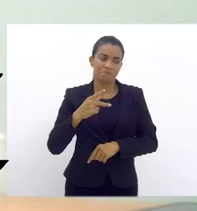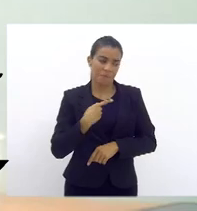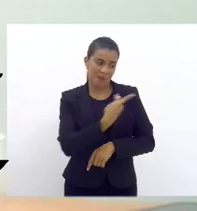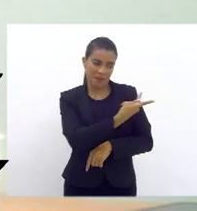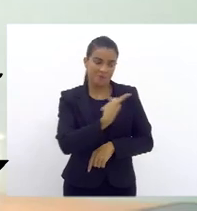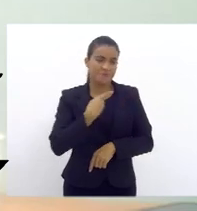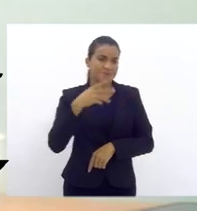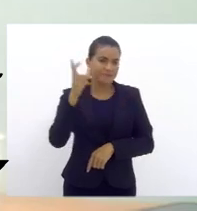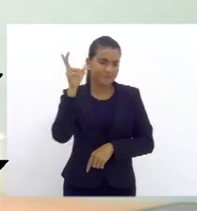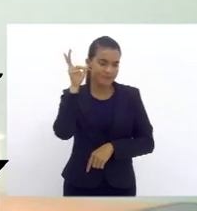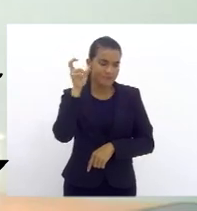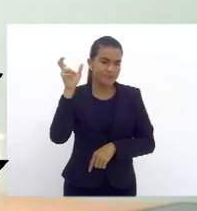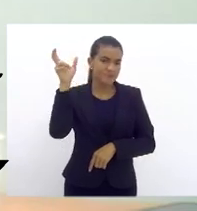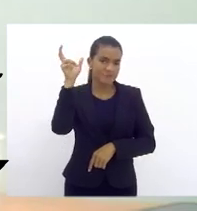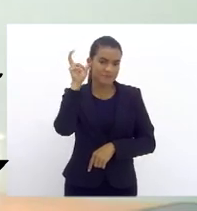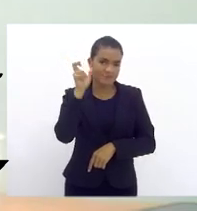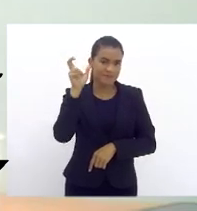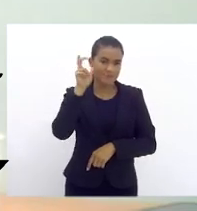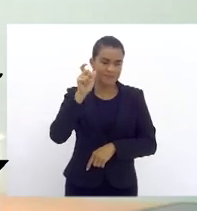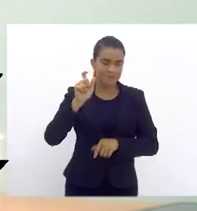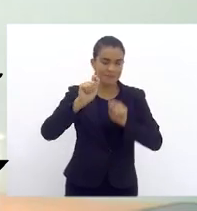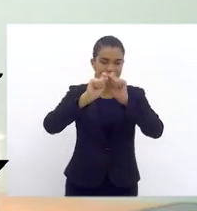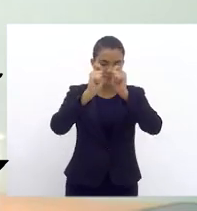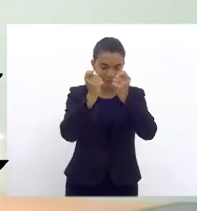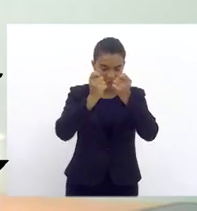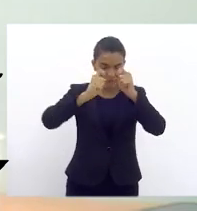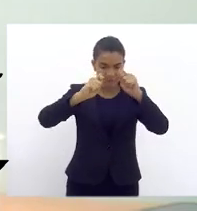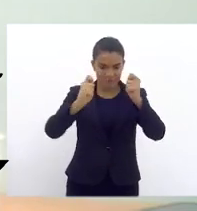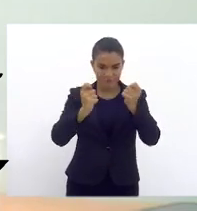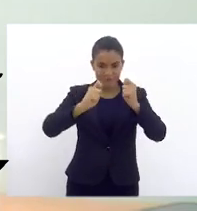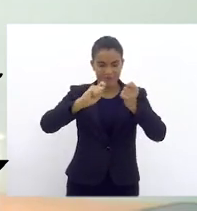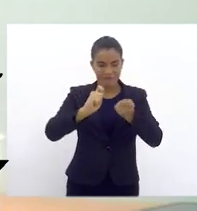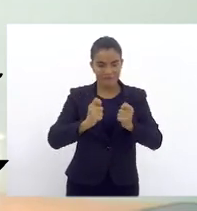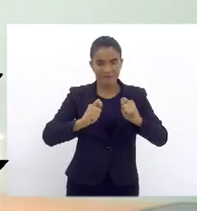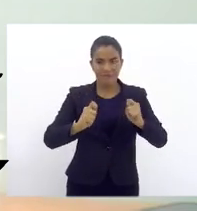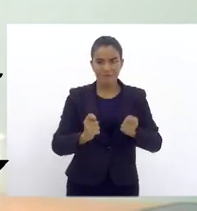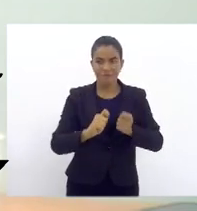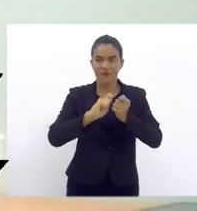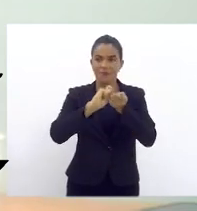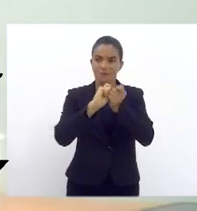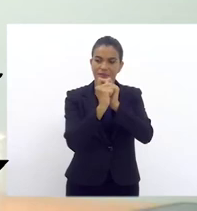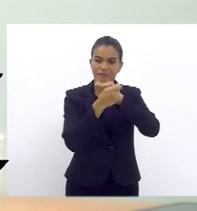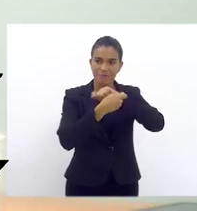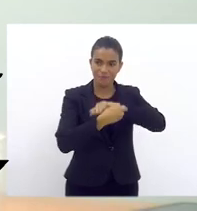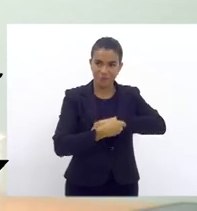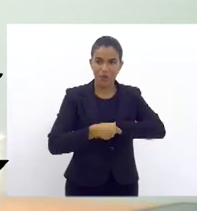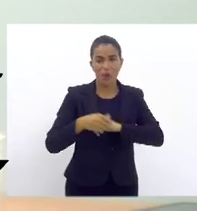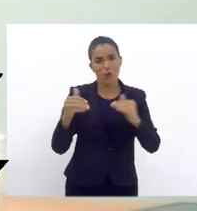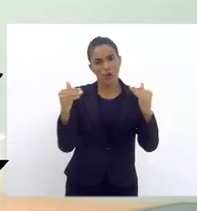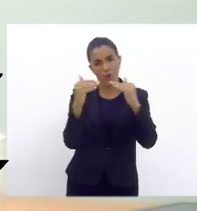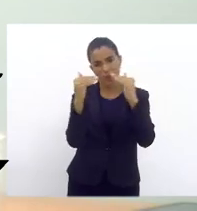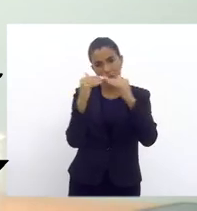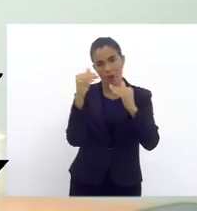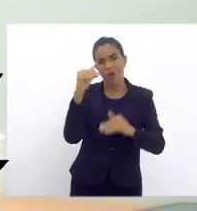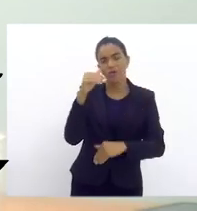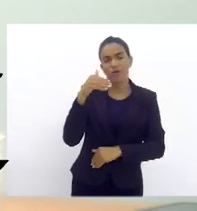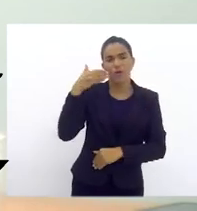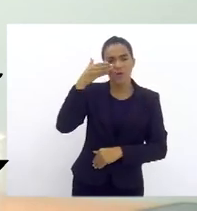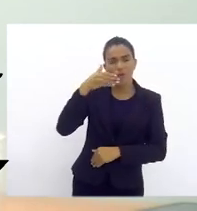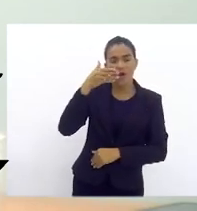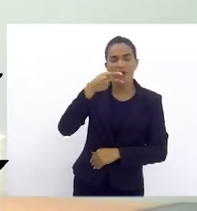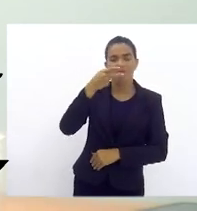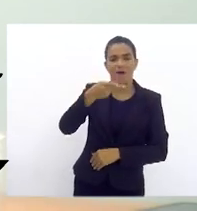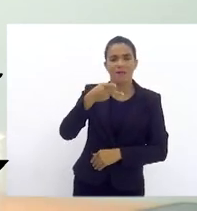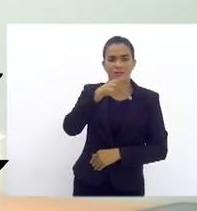a gente pode moldar burilar alguns pontos de vista concordo com a fala do professor que